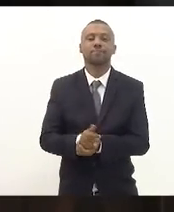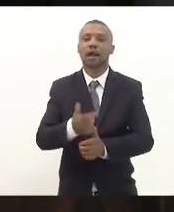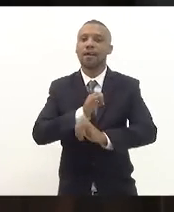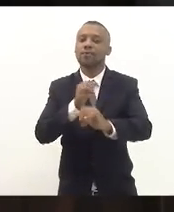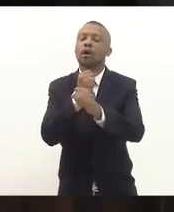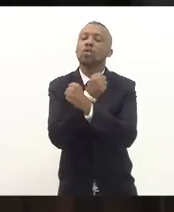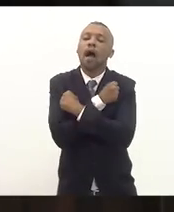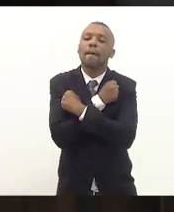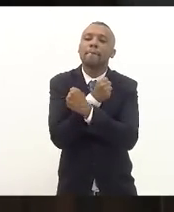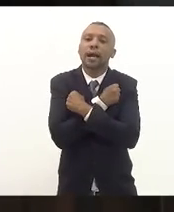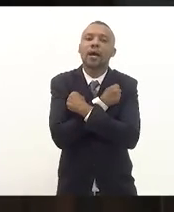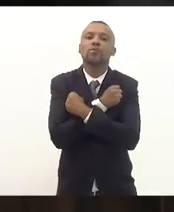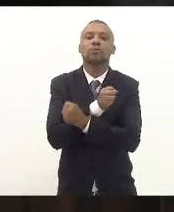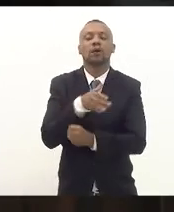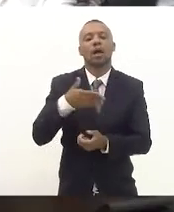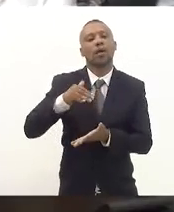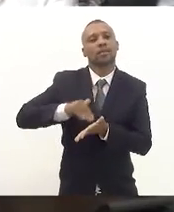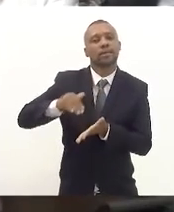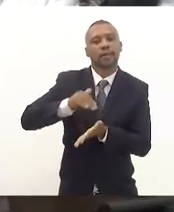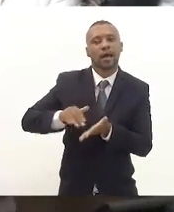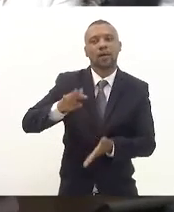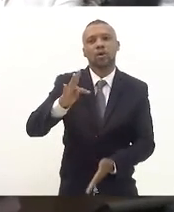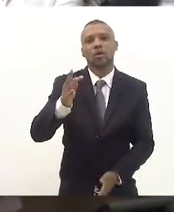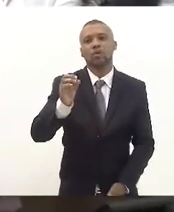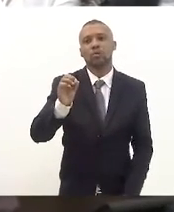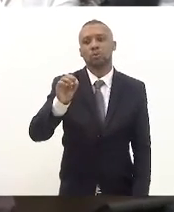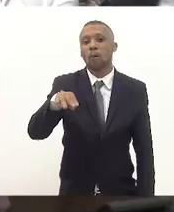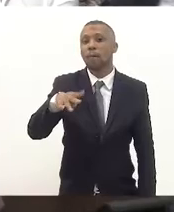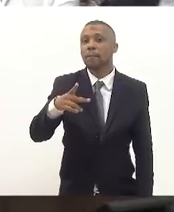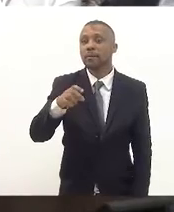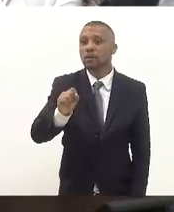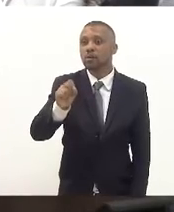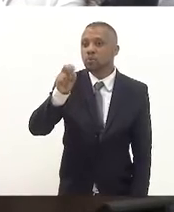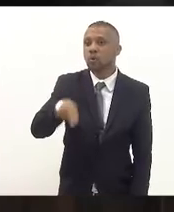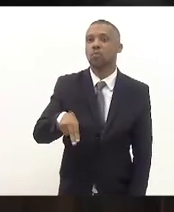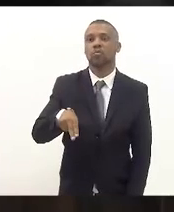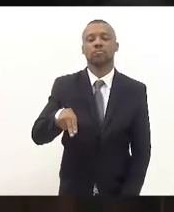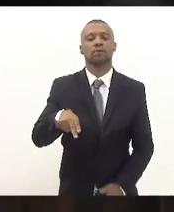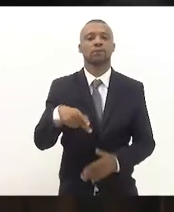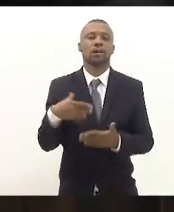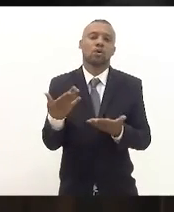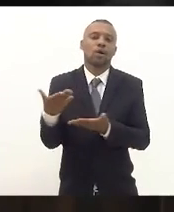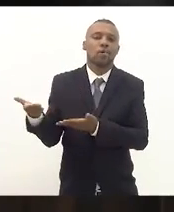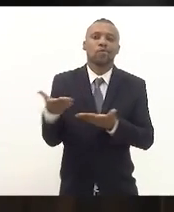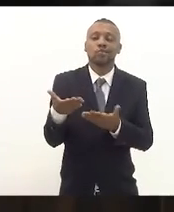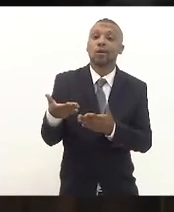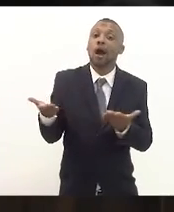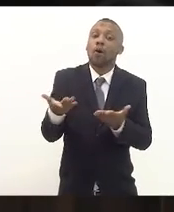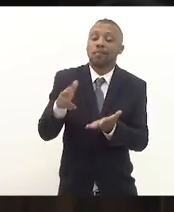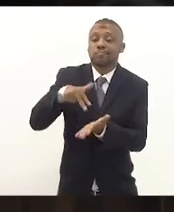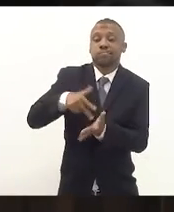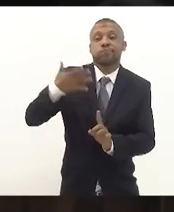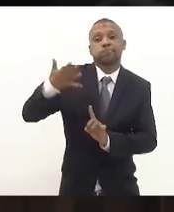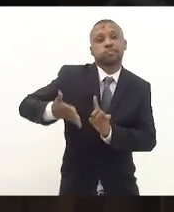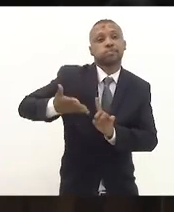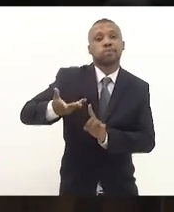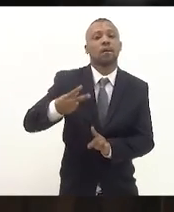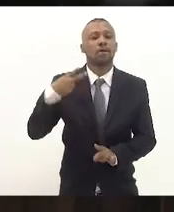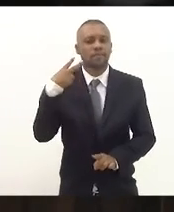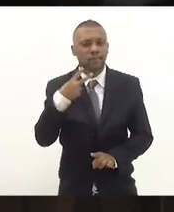nosso abraço ao secretário Thompson de governo e convido para fazer os a palavra o